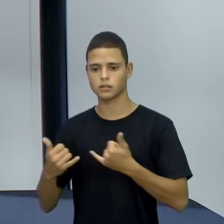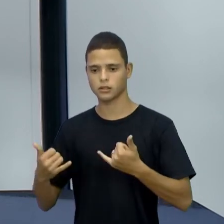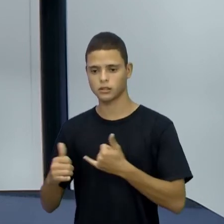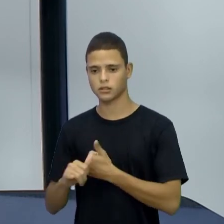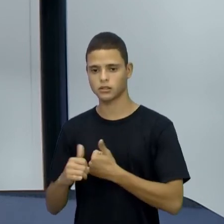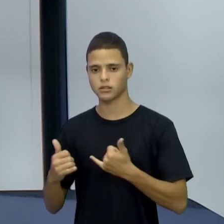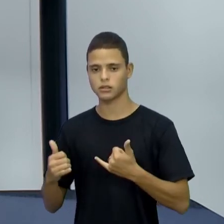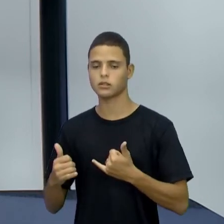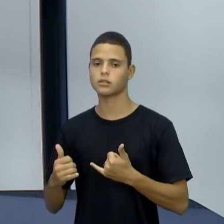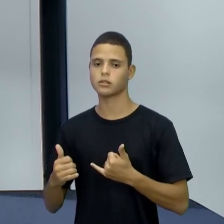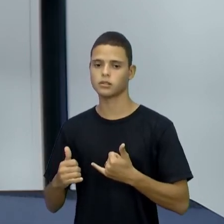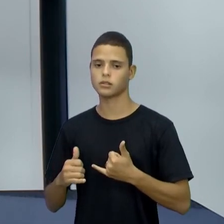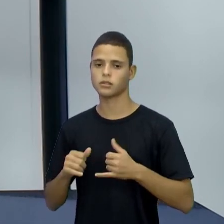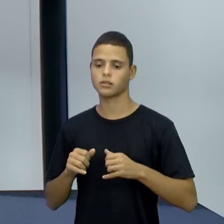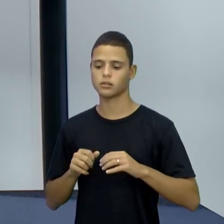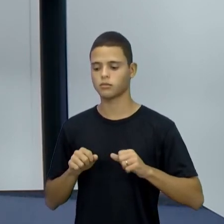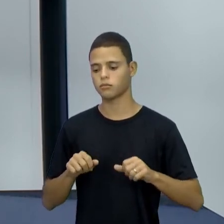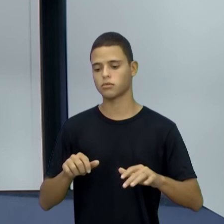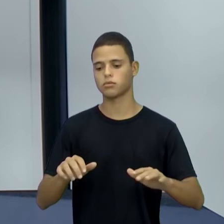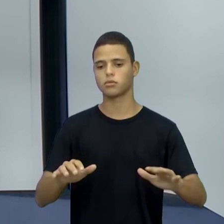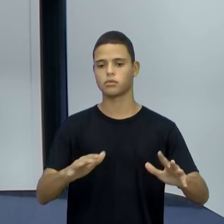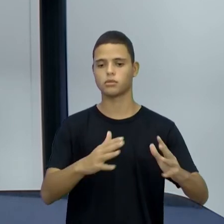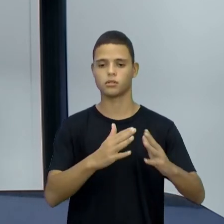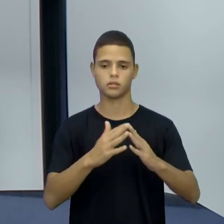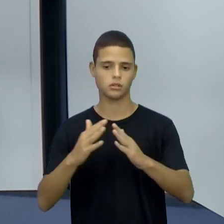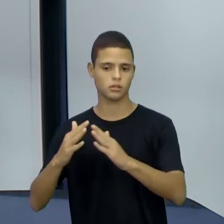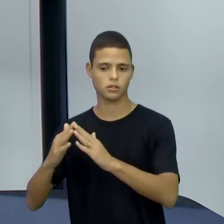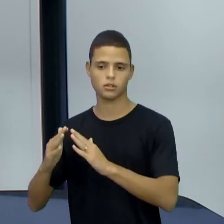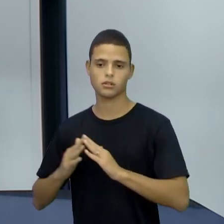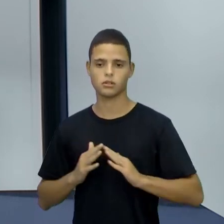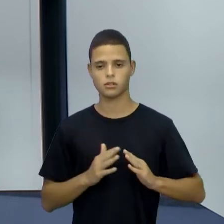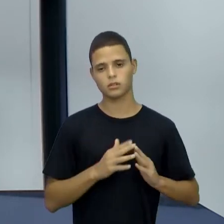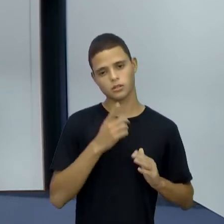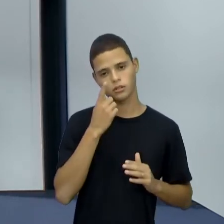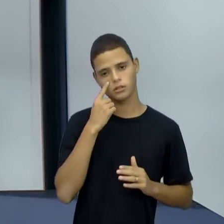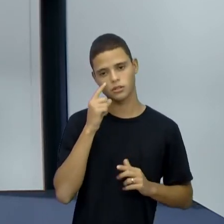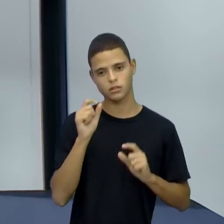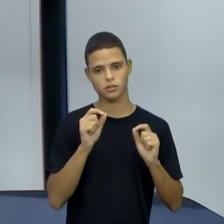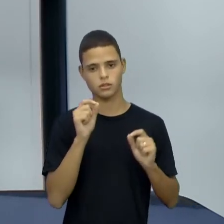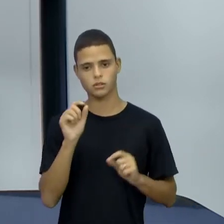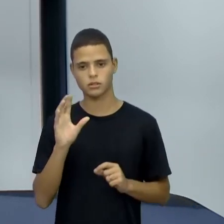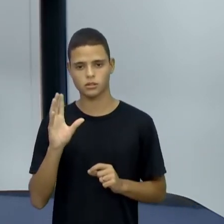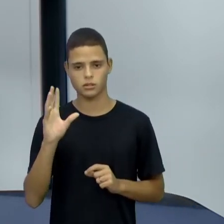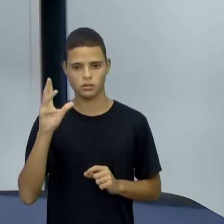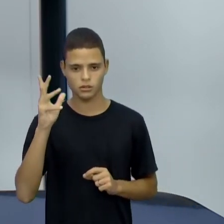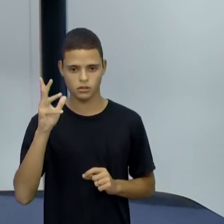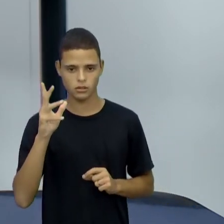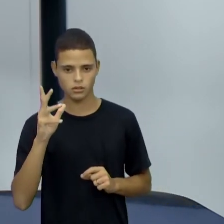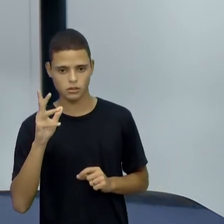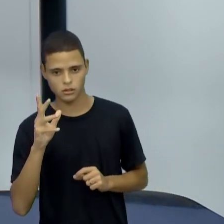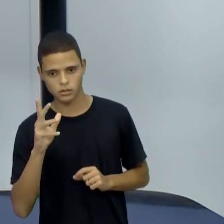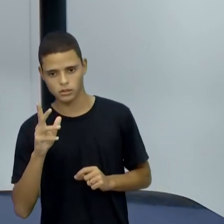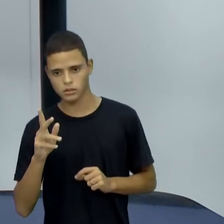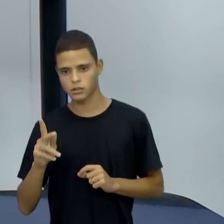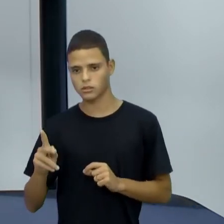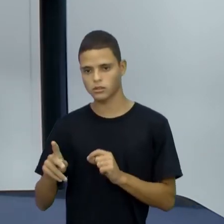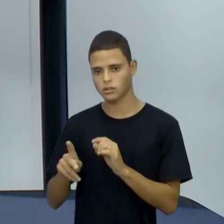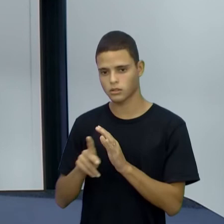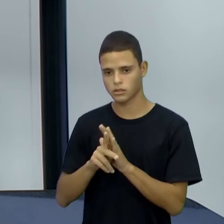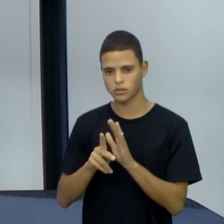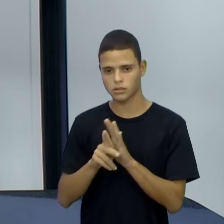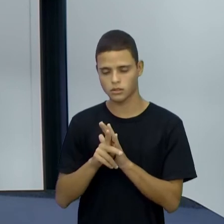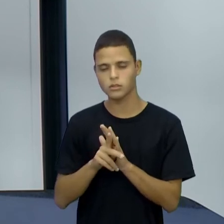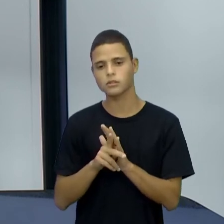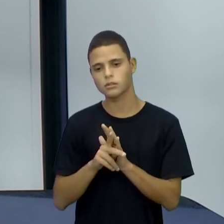elétrica e distribui para nossas casas. Mas veja o que acontece, ó, após o gás passar aqui pela turbina,